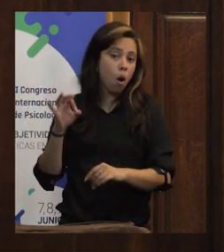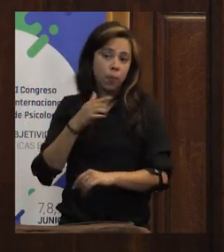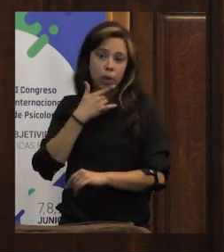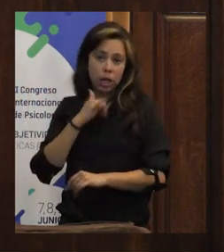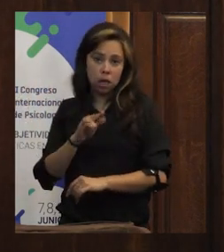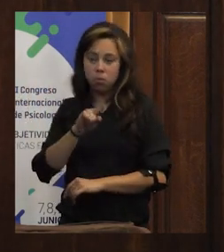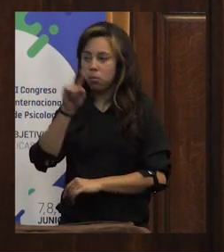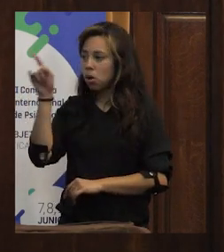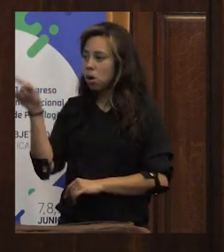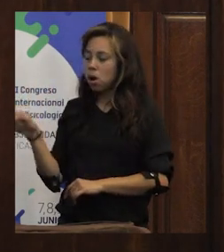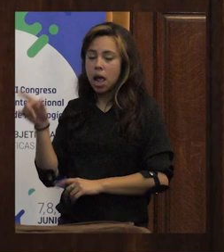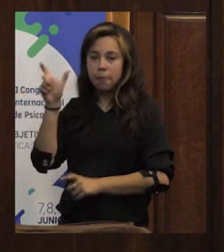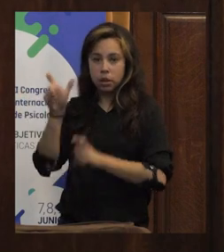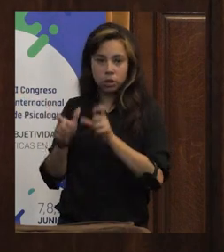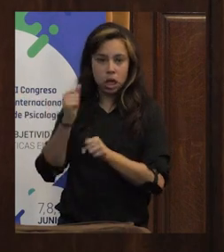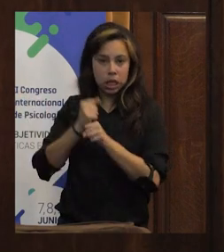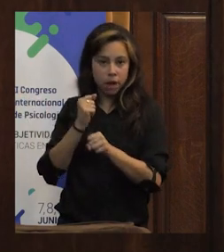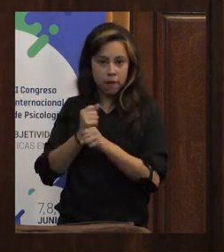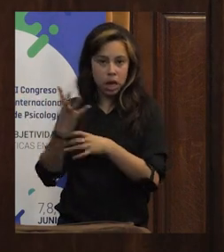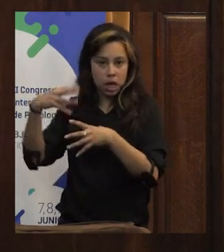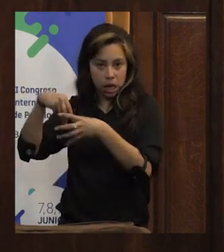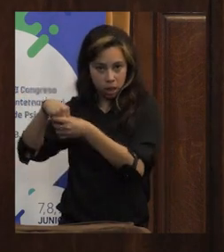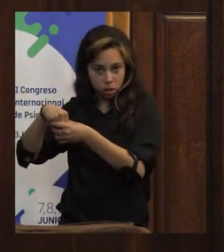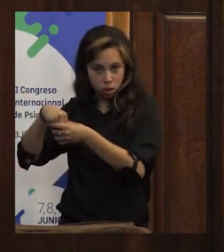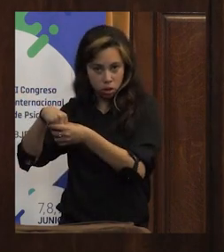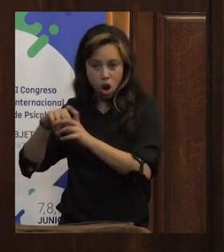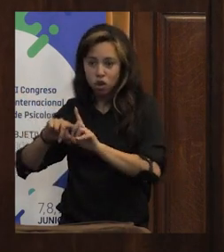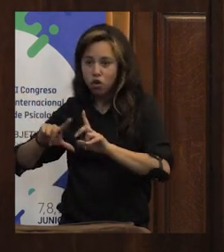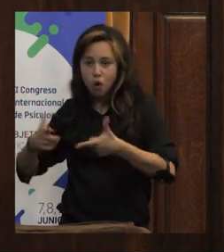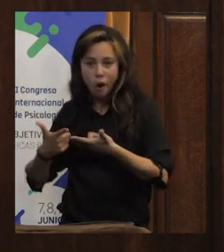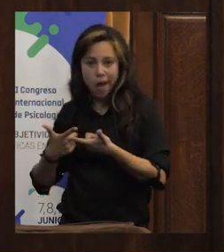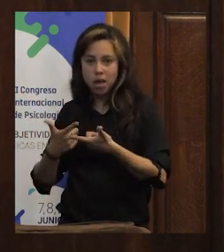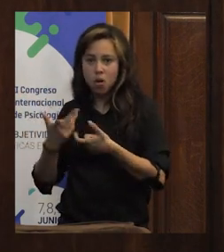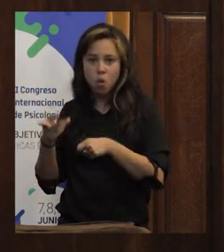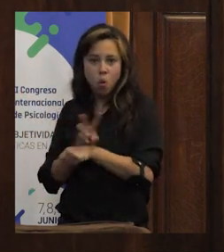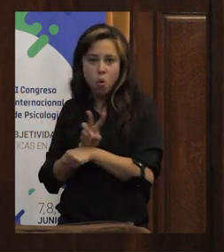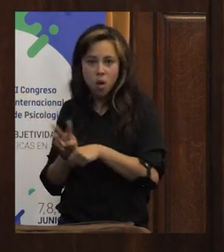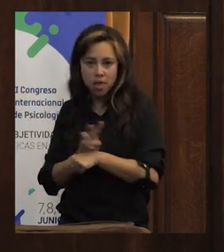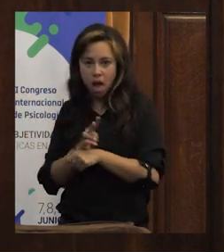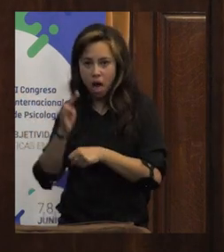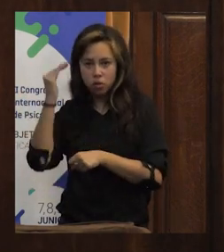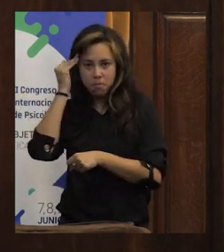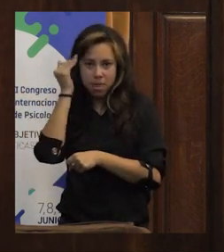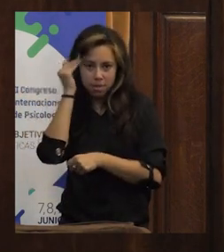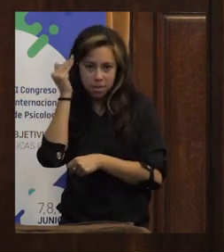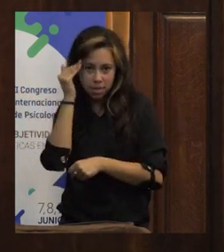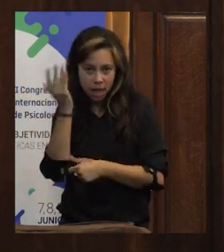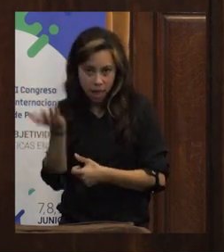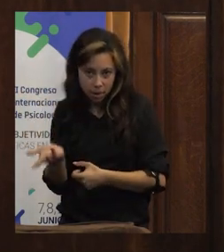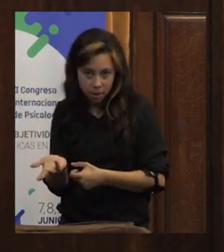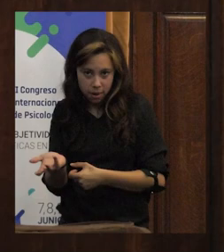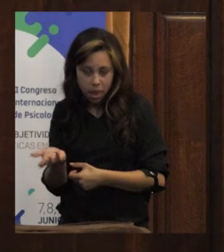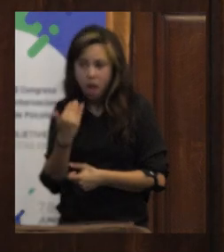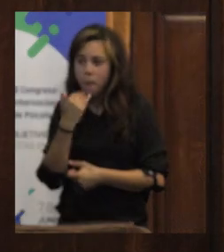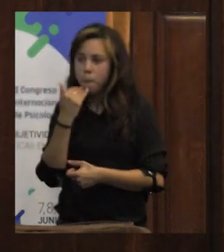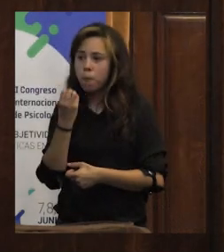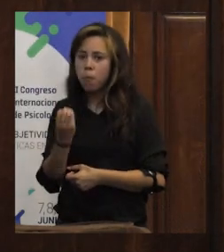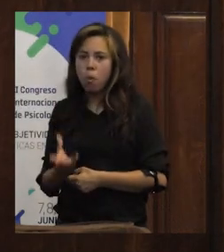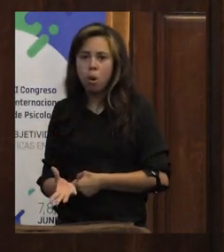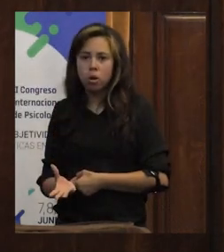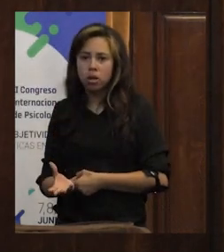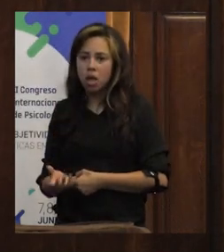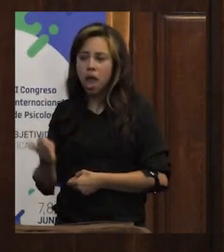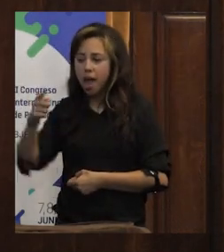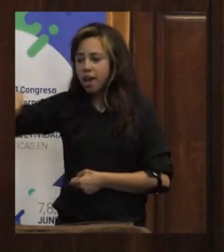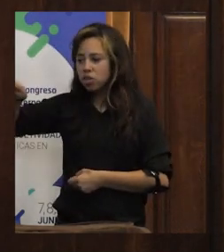de saúde não tem espaço, porque eu colocaria isto que estás falando dentro de um